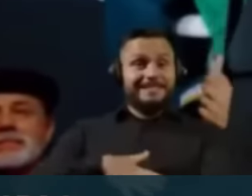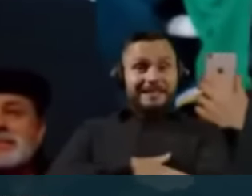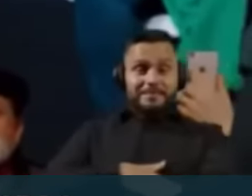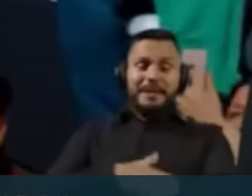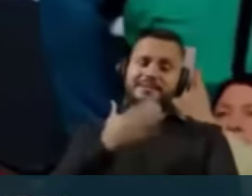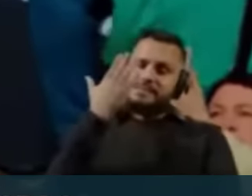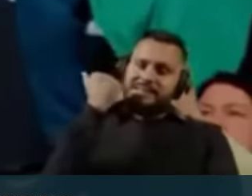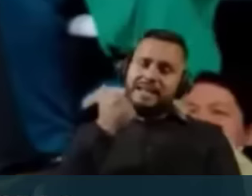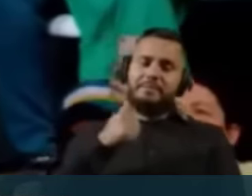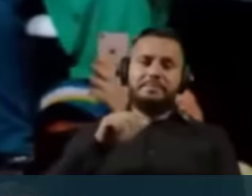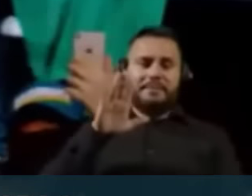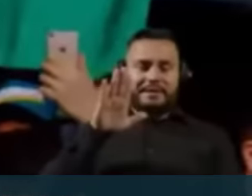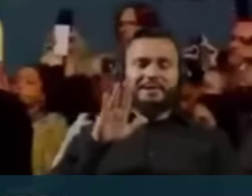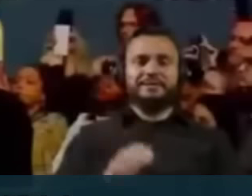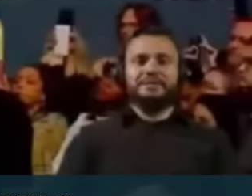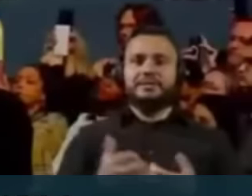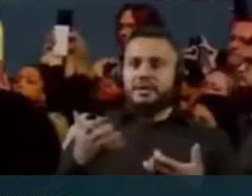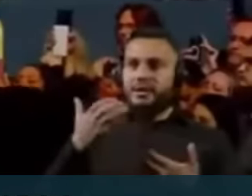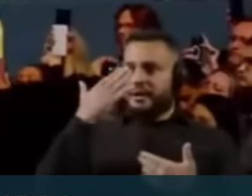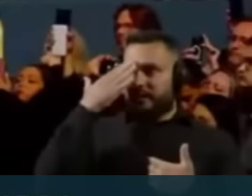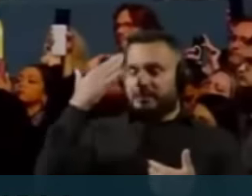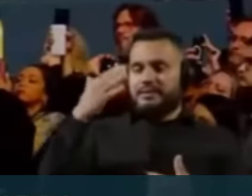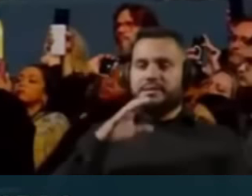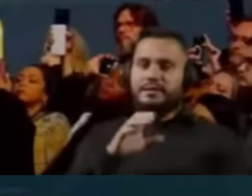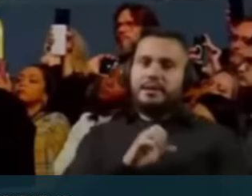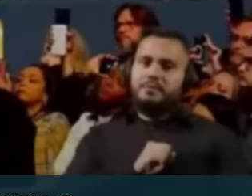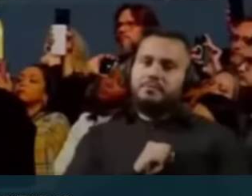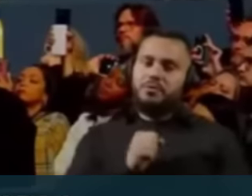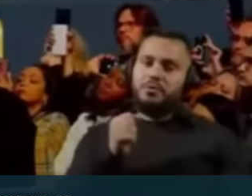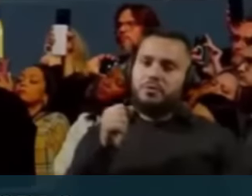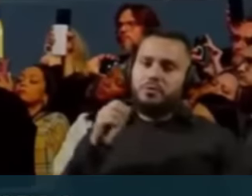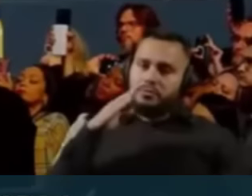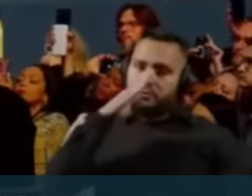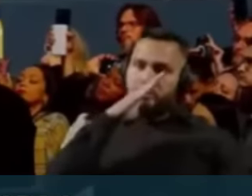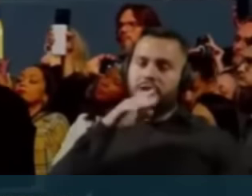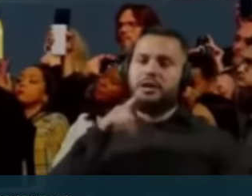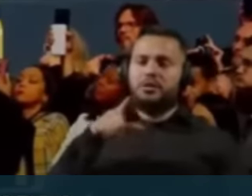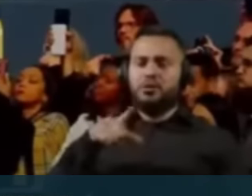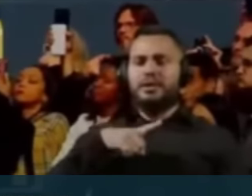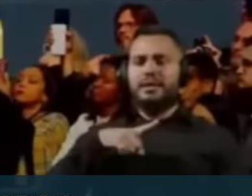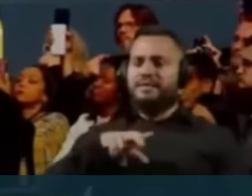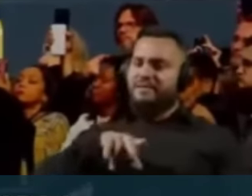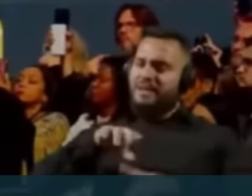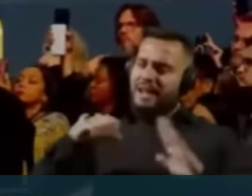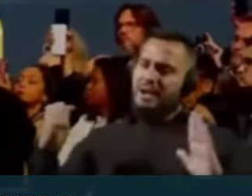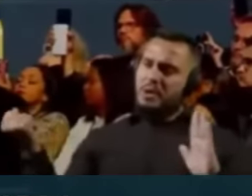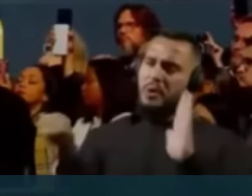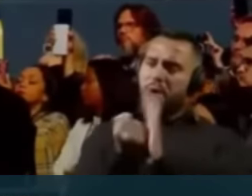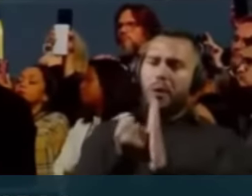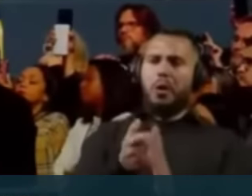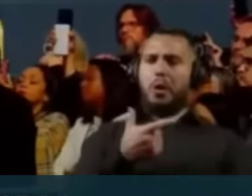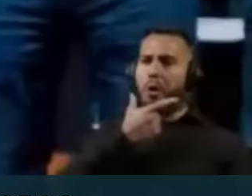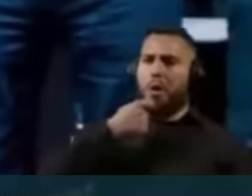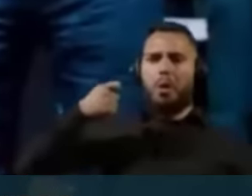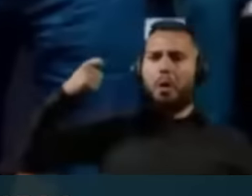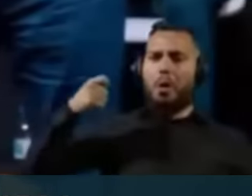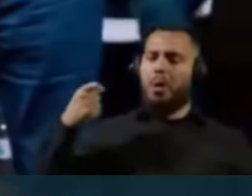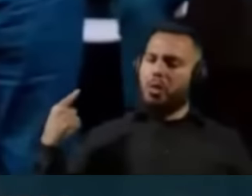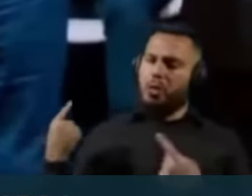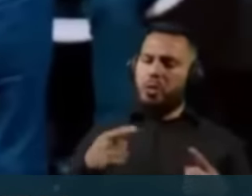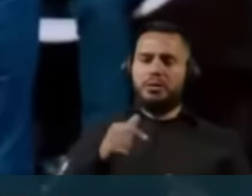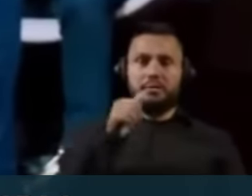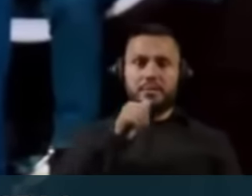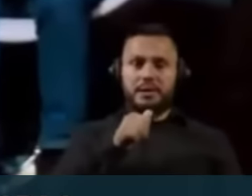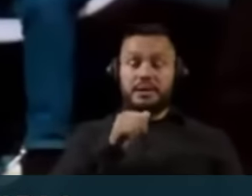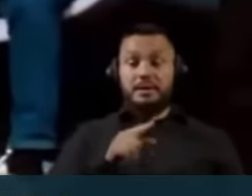amor, porque você foi taxado, você recebeu tantos rótulos, e um deles foi de misógino, mas foi o presidente